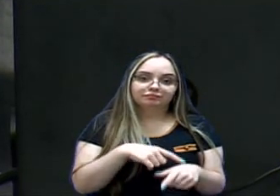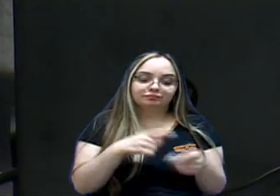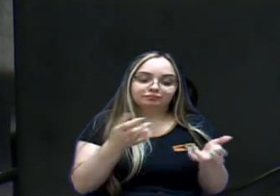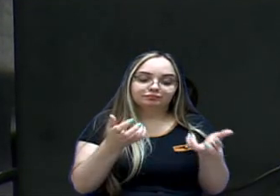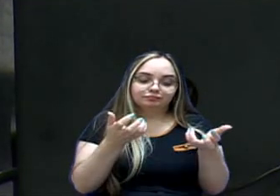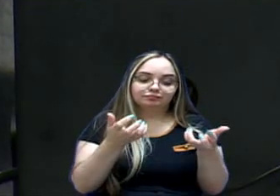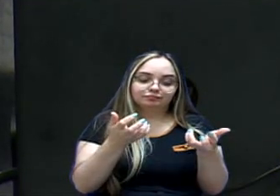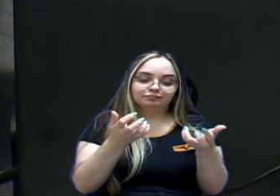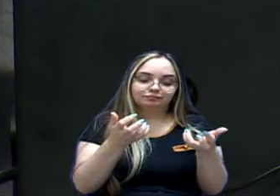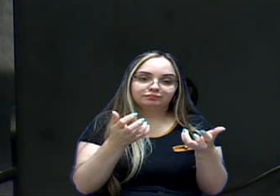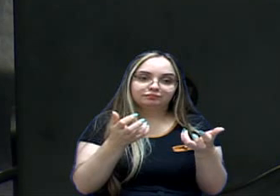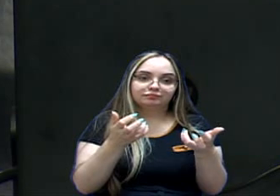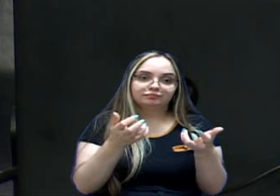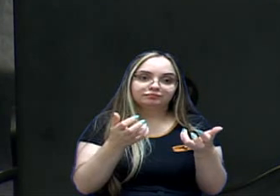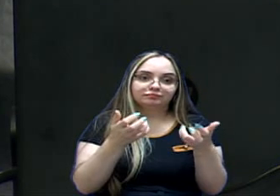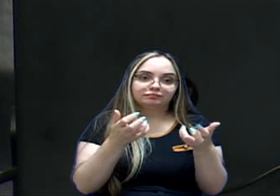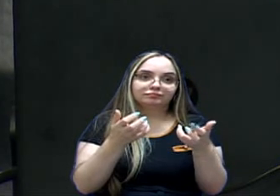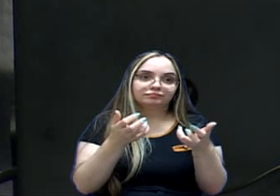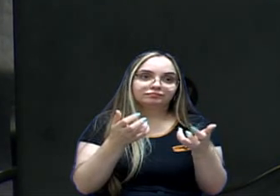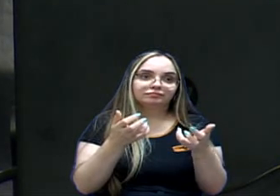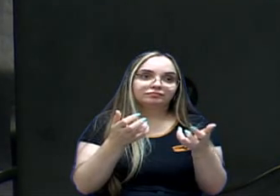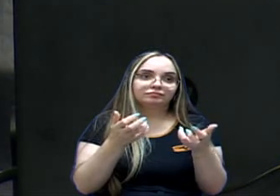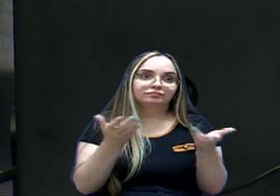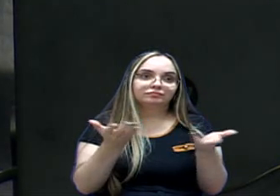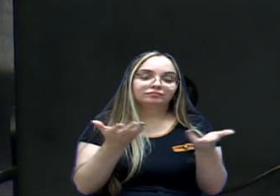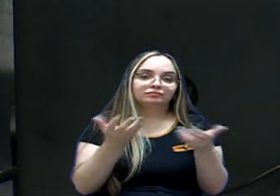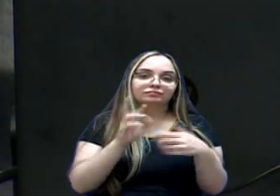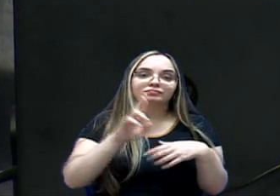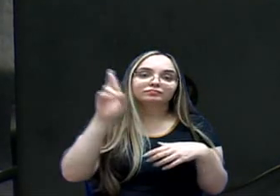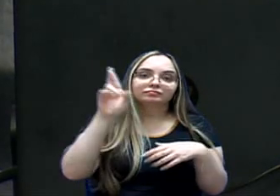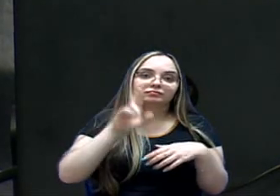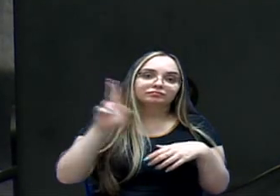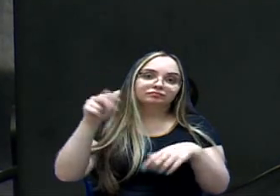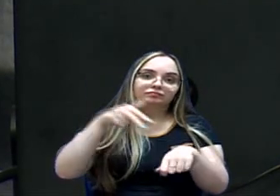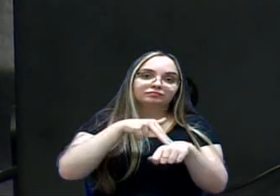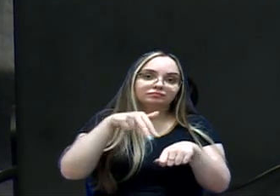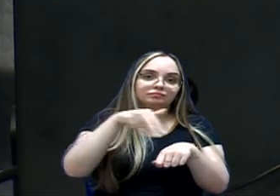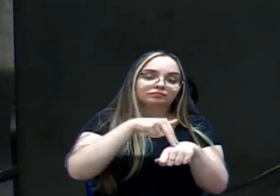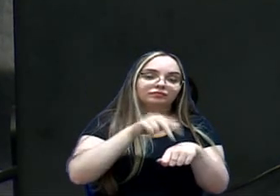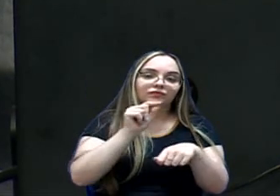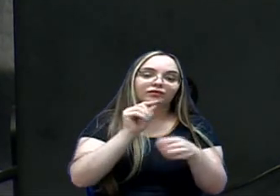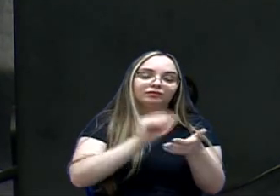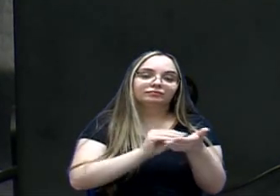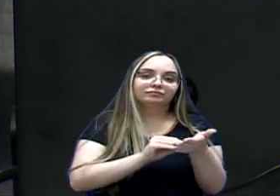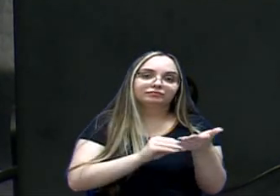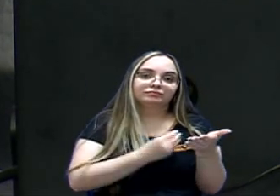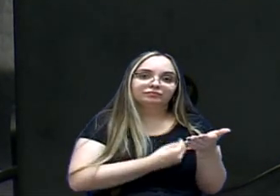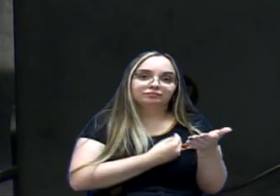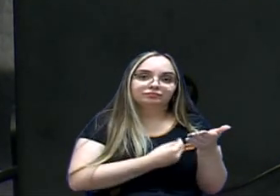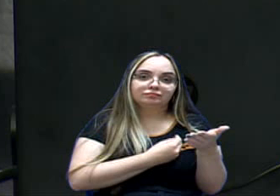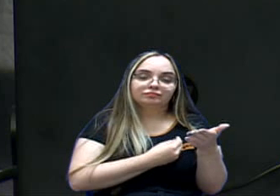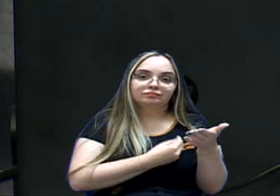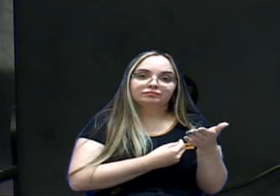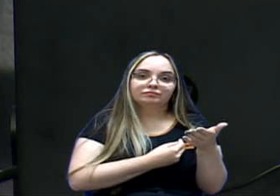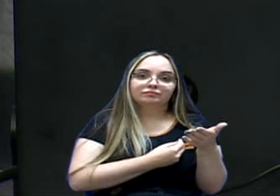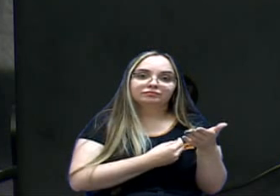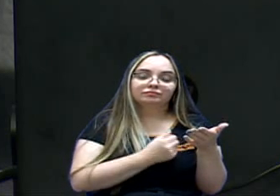de ver, de passar aos líderes. Deixa eu ver quem está aqui ainda. Fernando Dini não